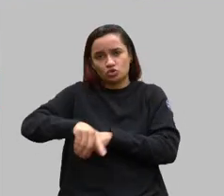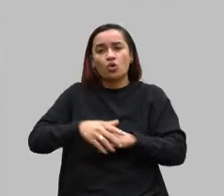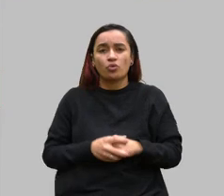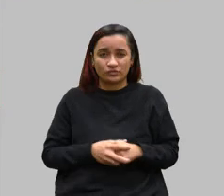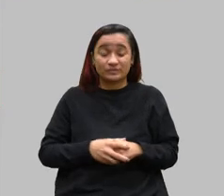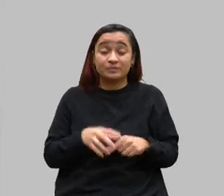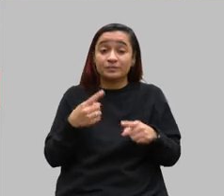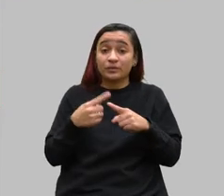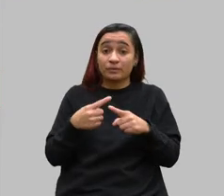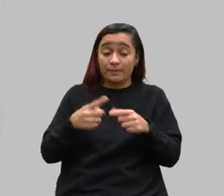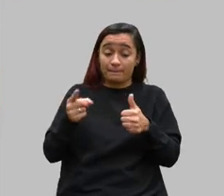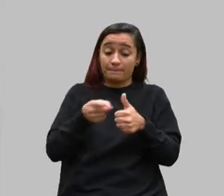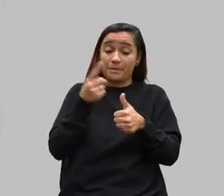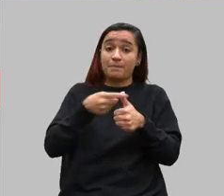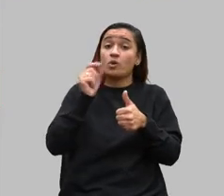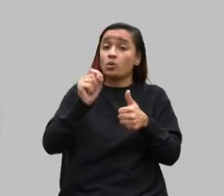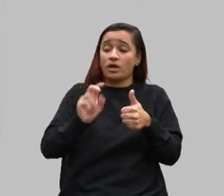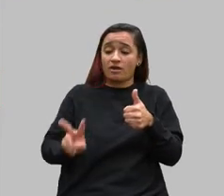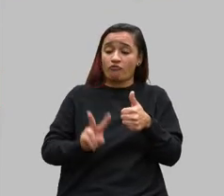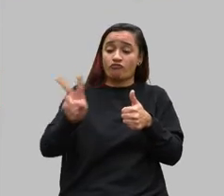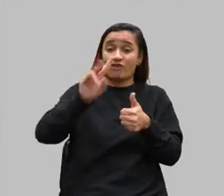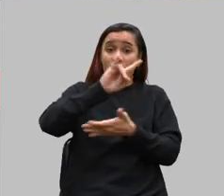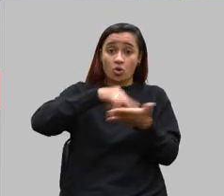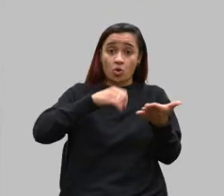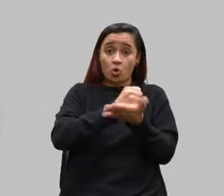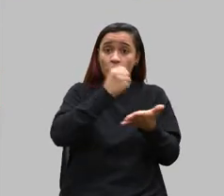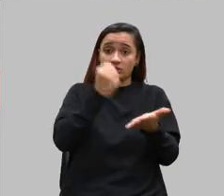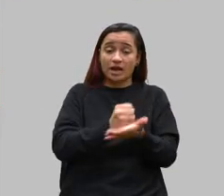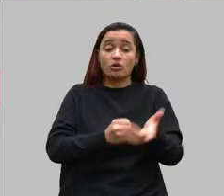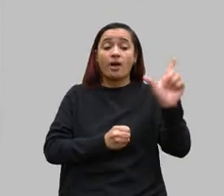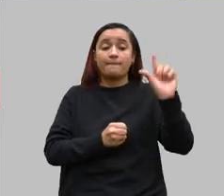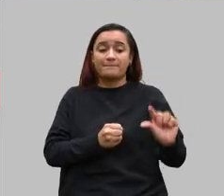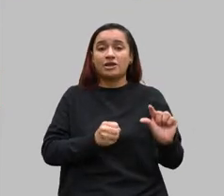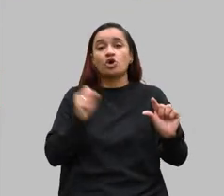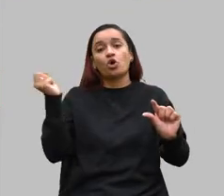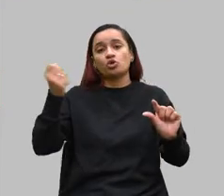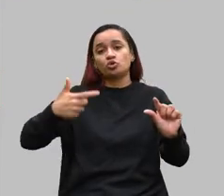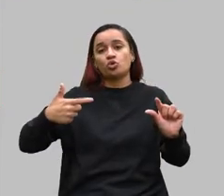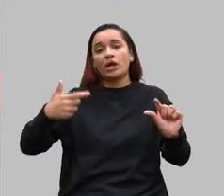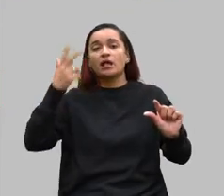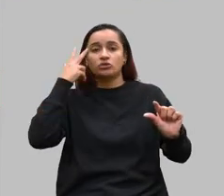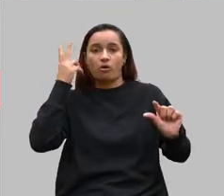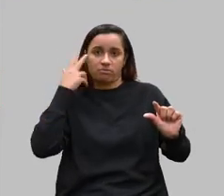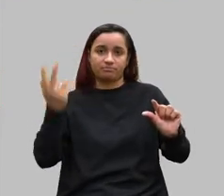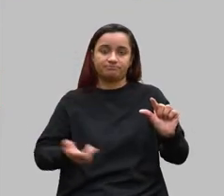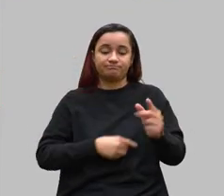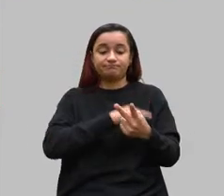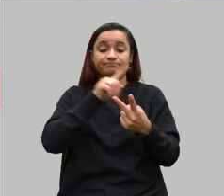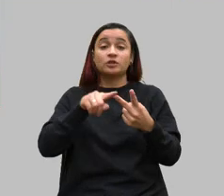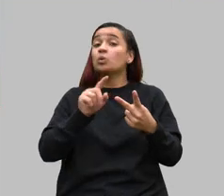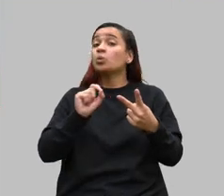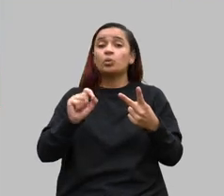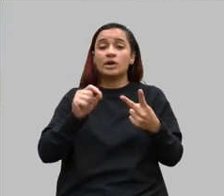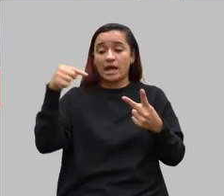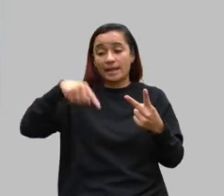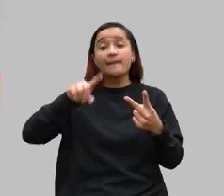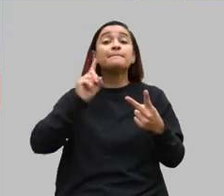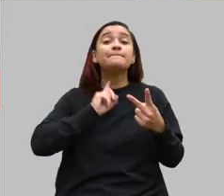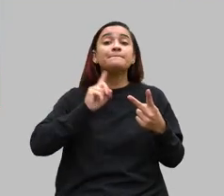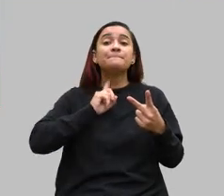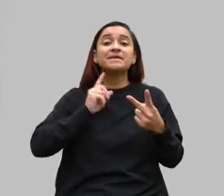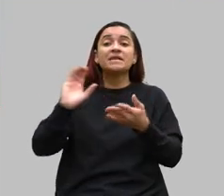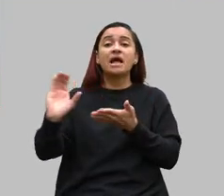os valores dos contratos foram menores do que realmente valia segundo Minas está recebendo uma fração